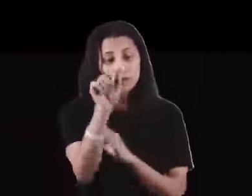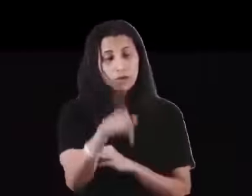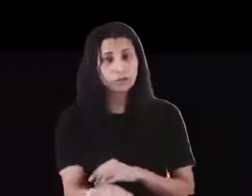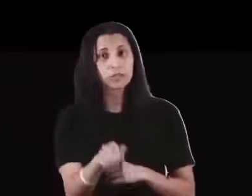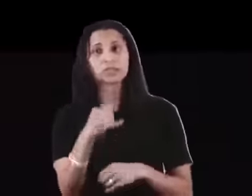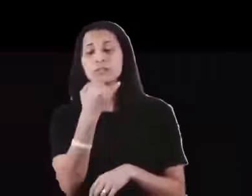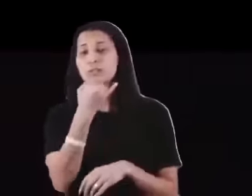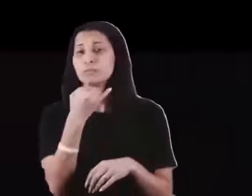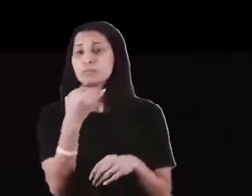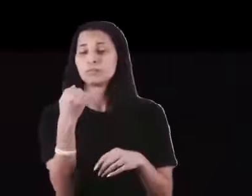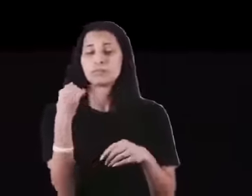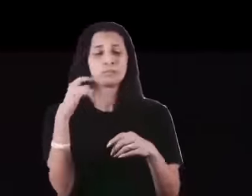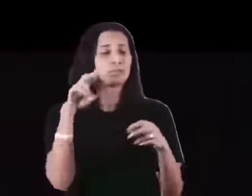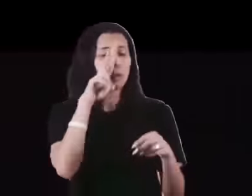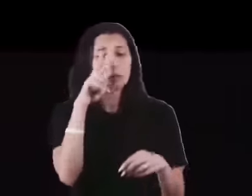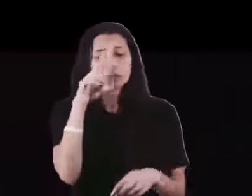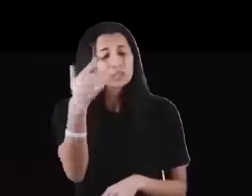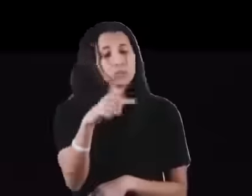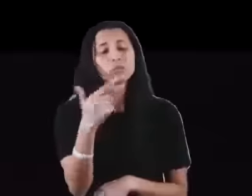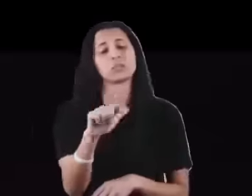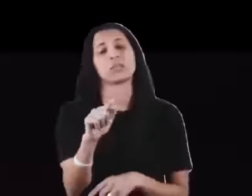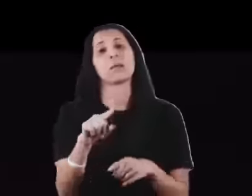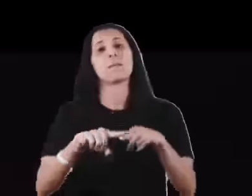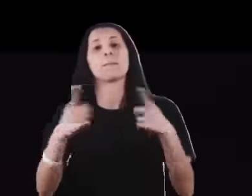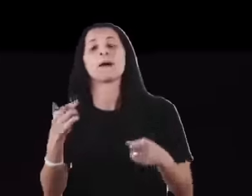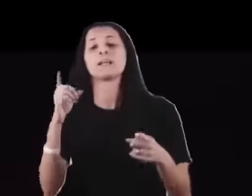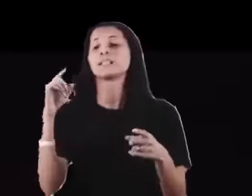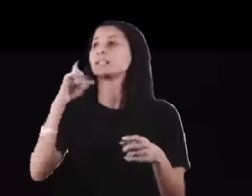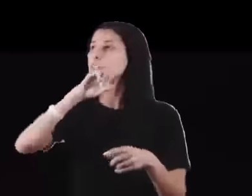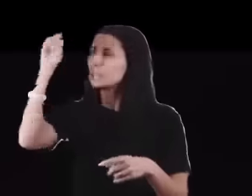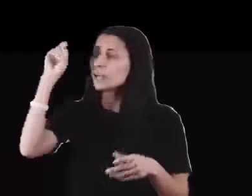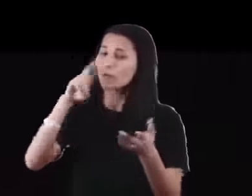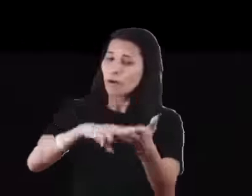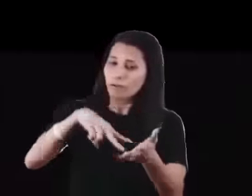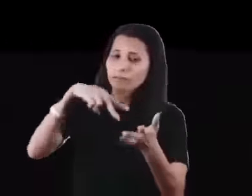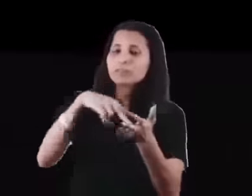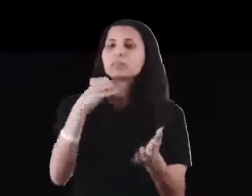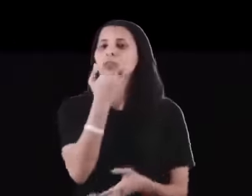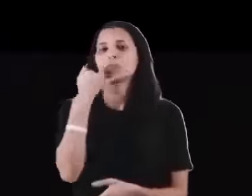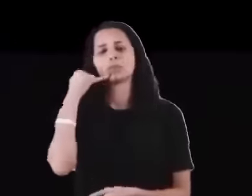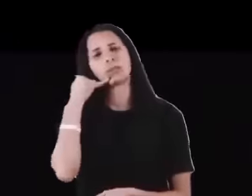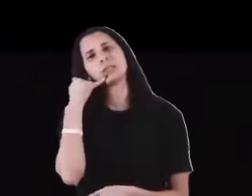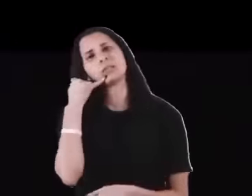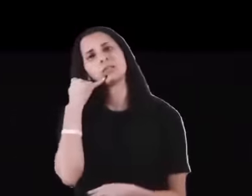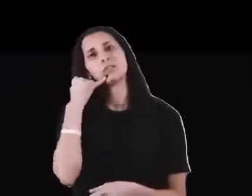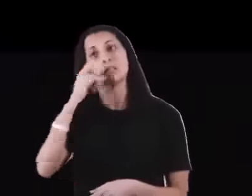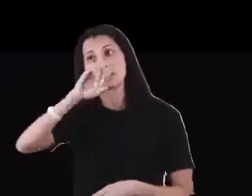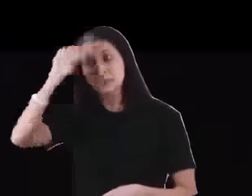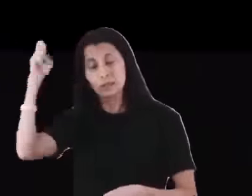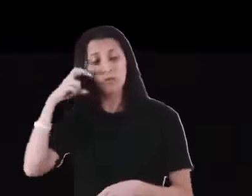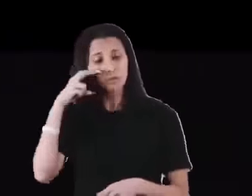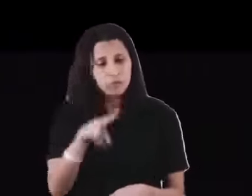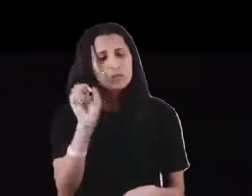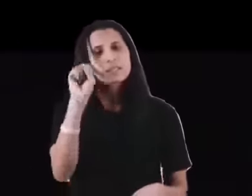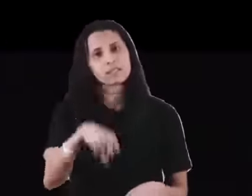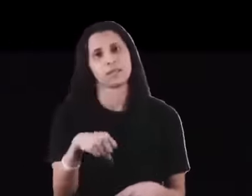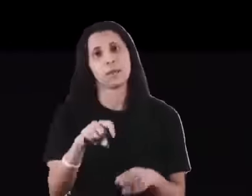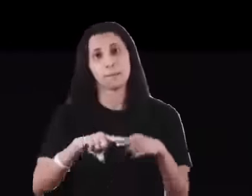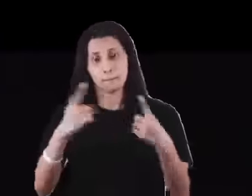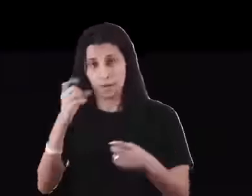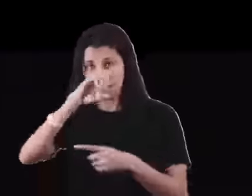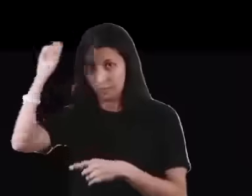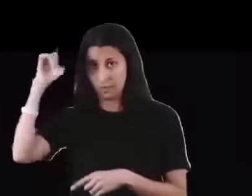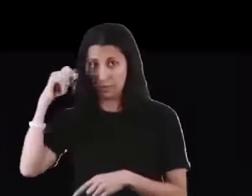vim para chamar com você Deus vai ouvir mas deixa eu te dizer uma coisa ele ouve o Ismael